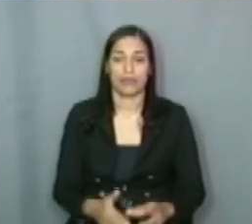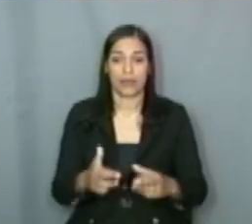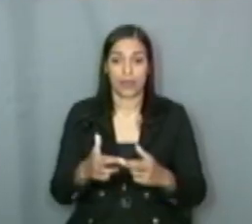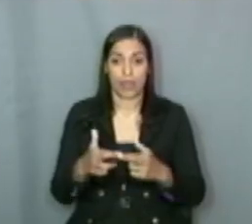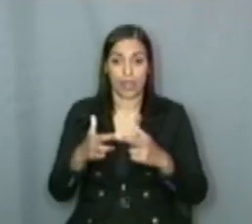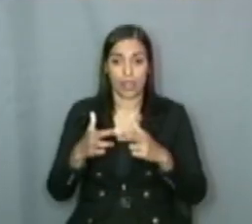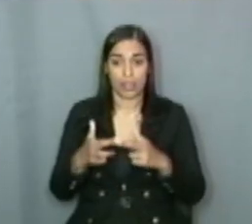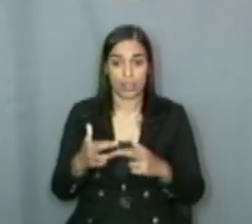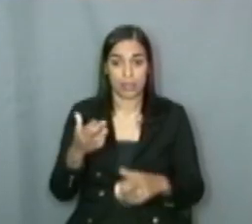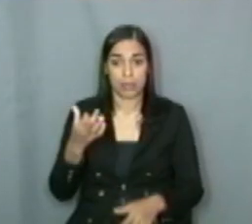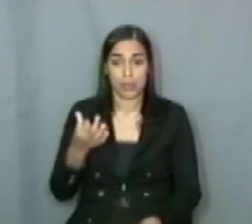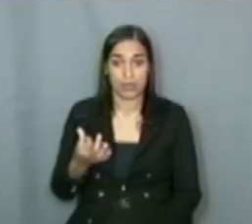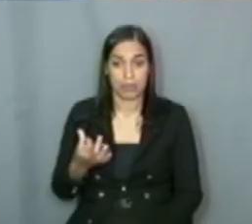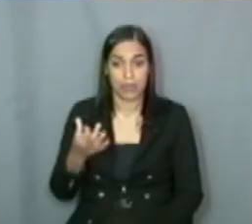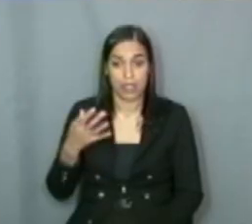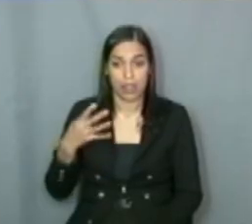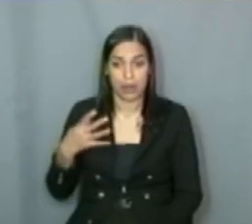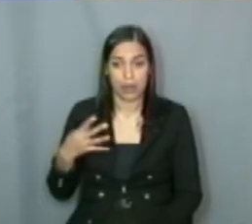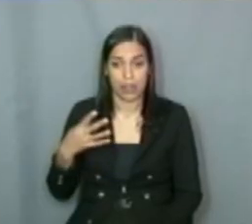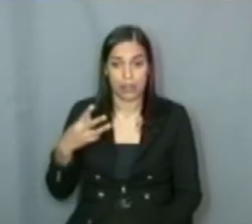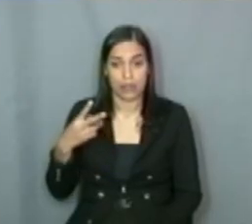Requerimento 6421.